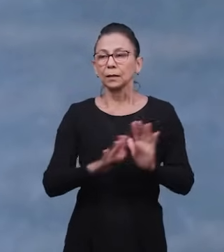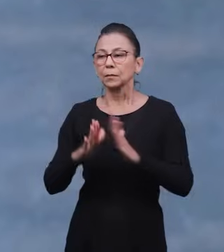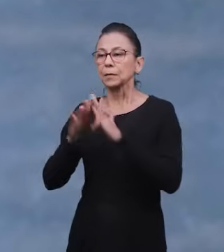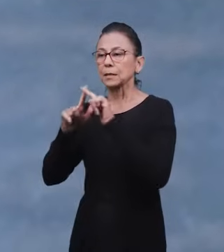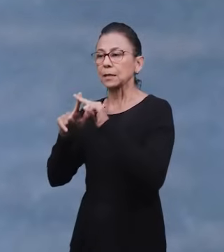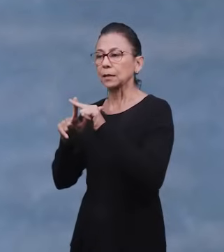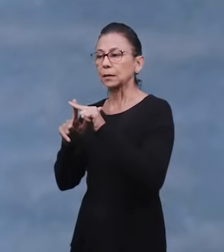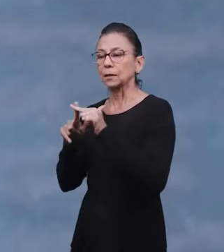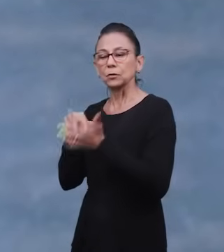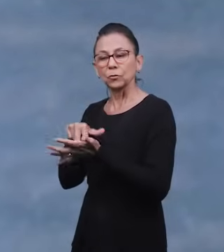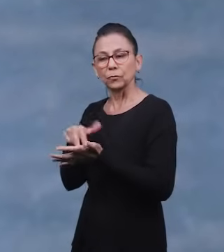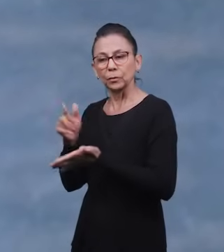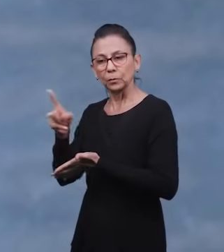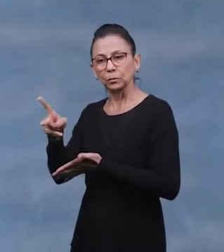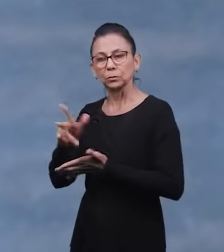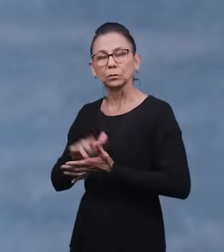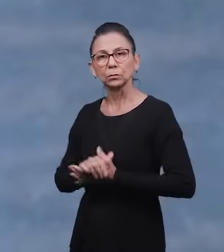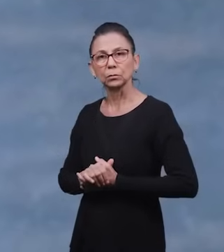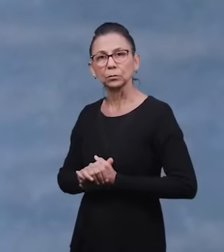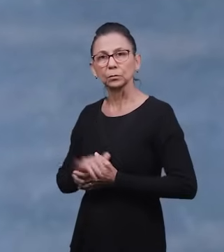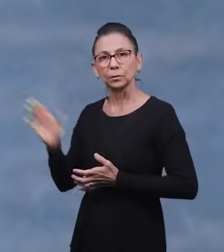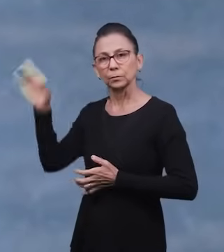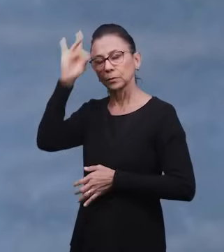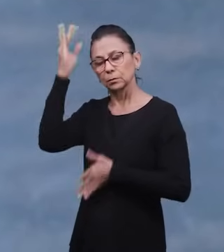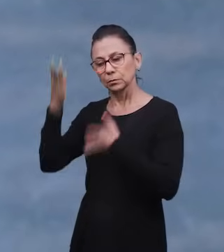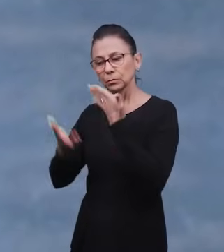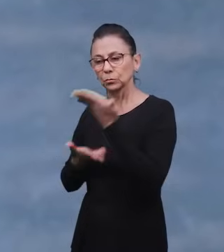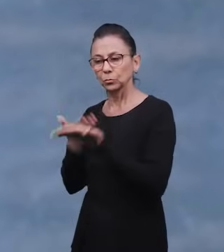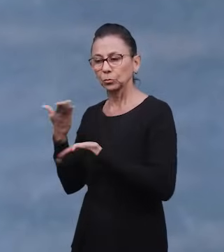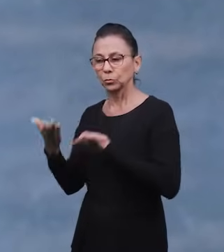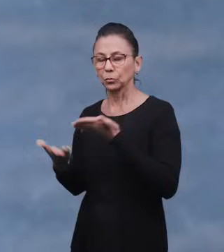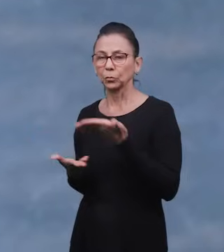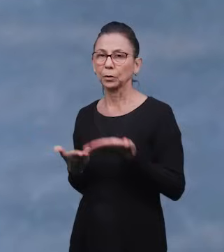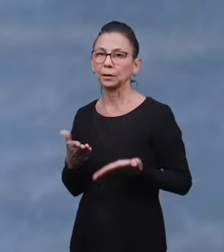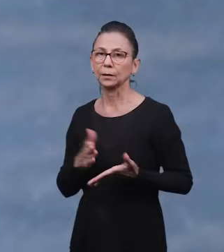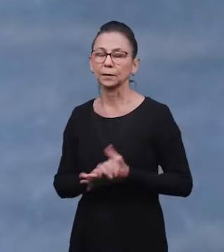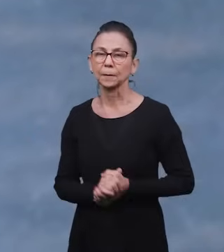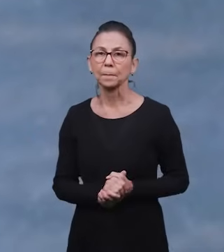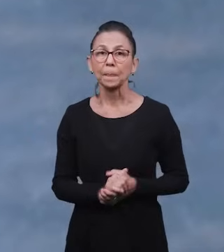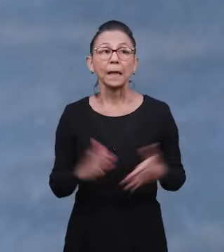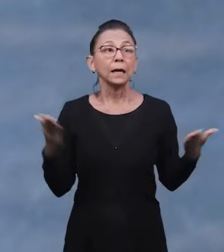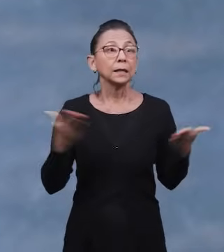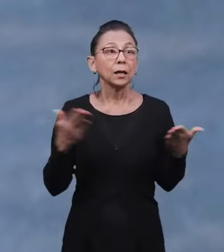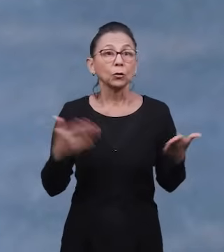Santo. E ele é zeloso por ela. Então, todos nós podemos ficar